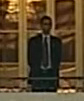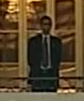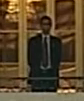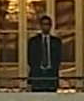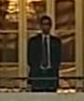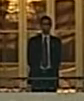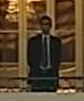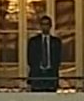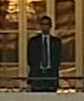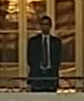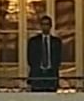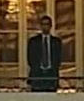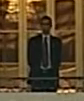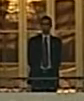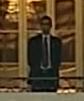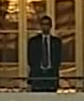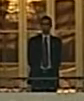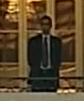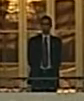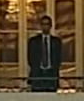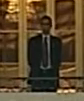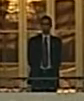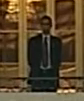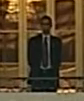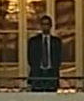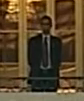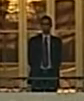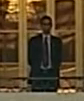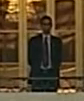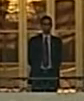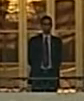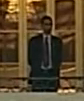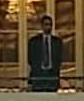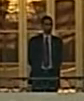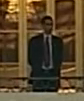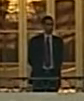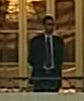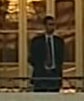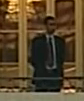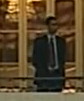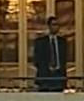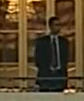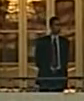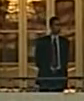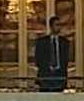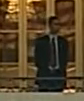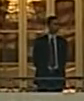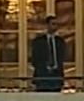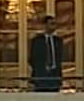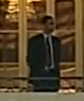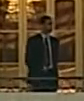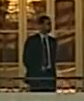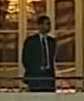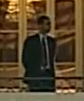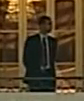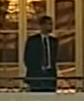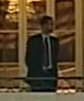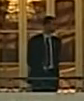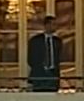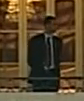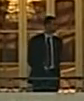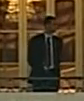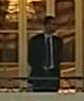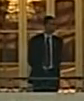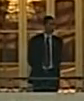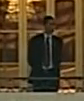Convidamos neste momento o governador do Rio de Janeiro, senhor Sérgio Cabral, e o presidente do Banco do Brasil, Aldemir Bendini, para assinarem o termo